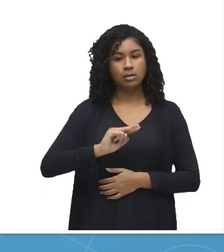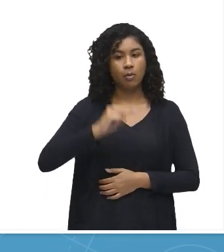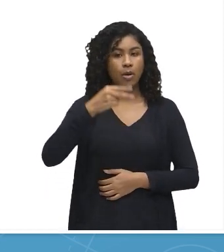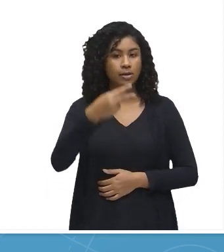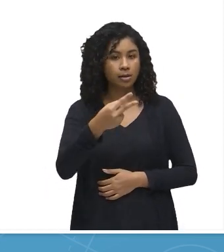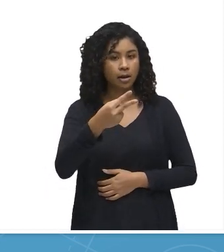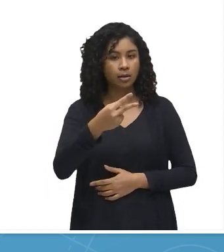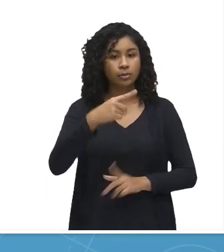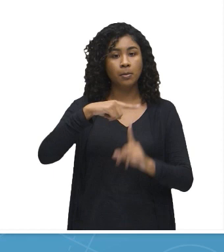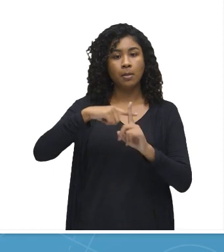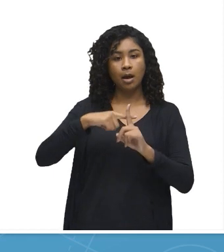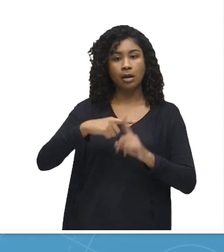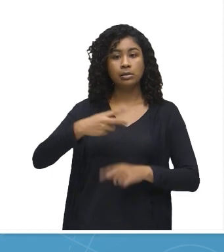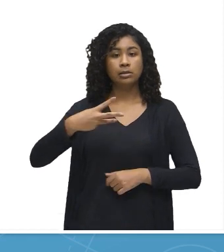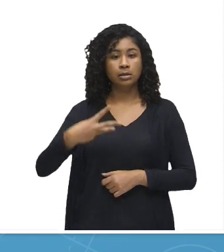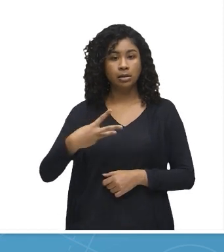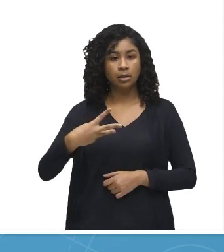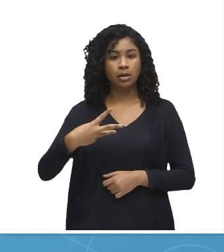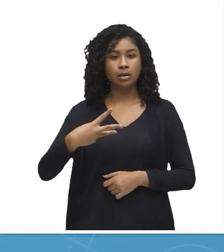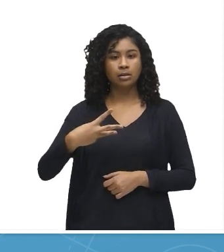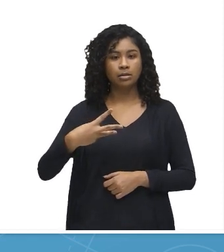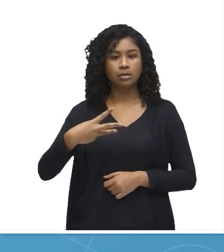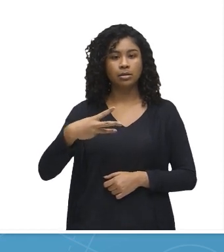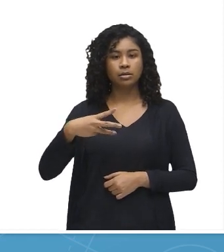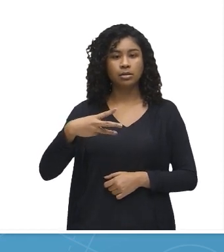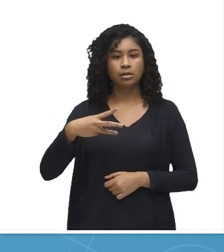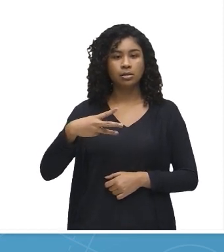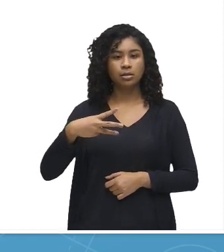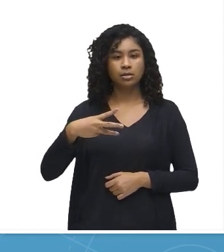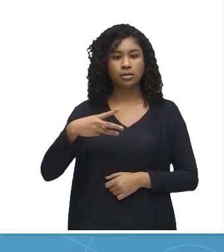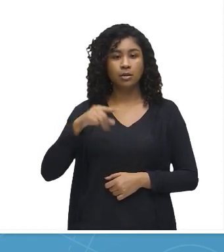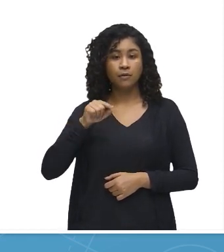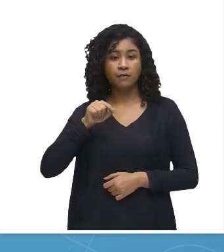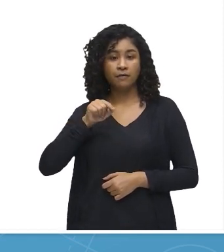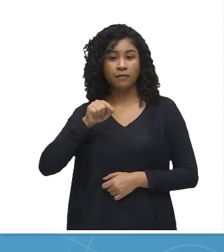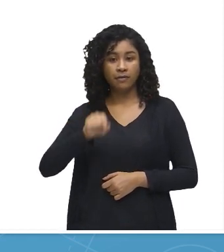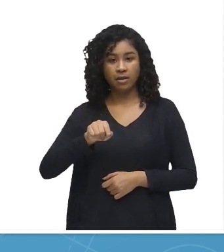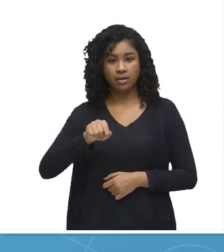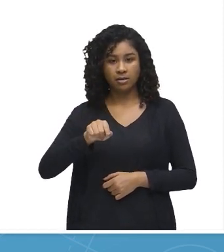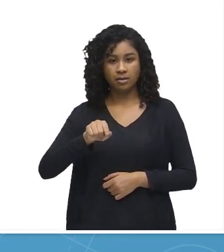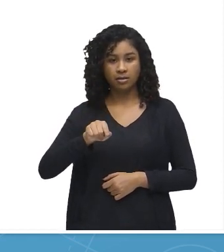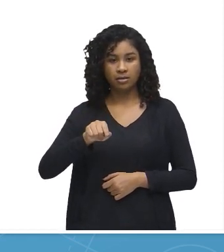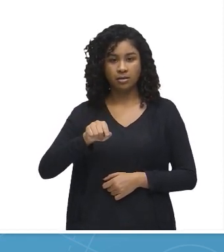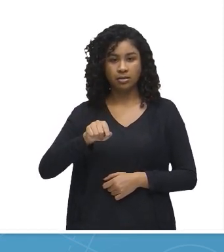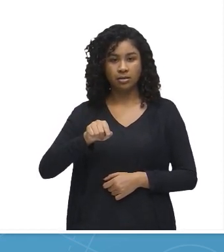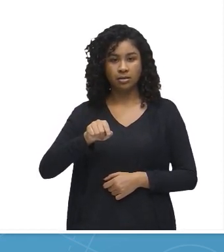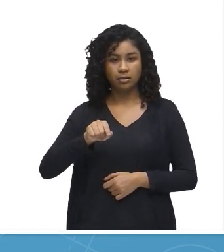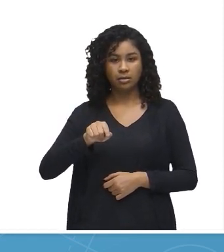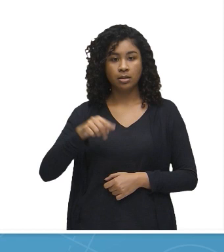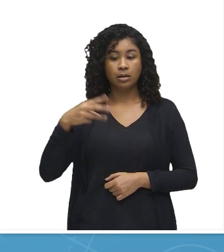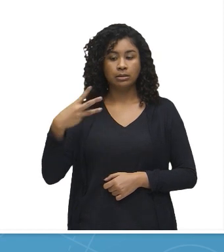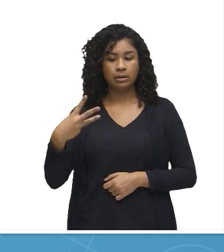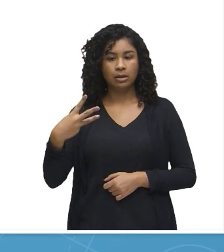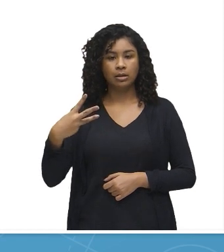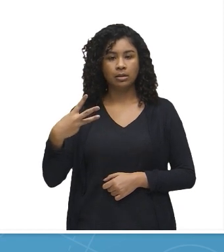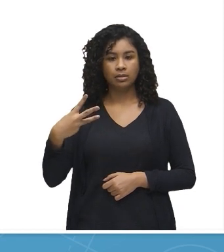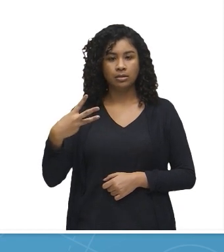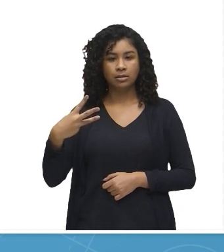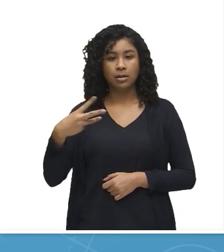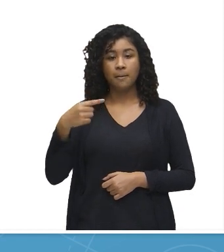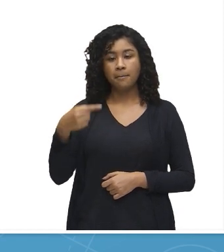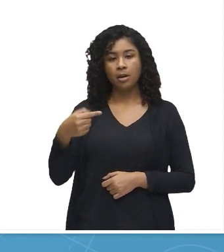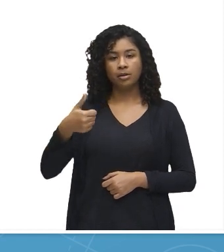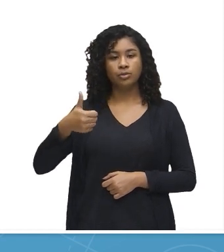quadrado mais 3 vezes, aqui é x, então eu vou colocar 3, né?